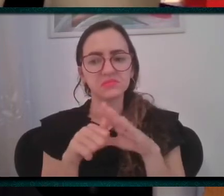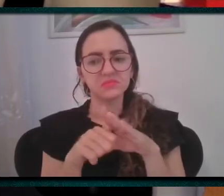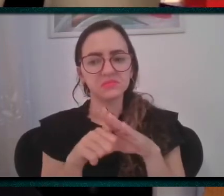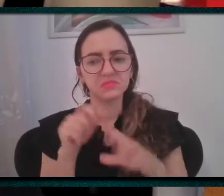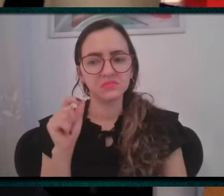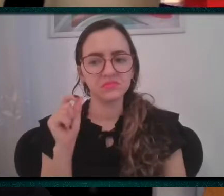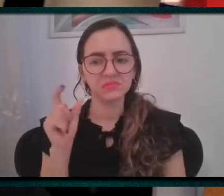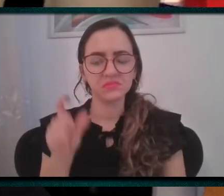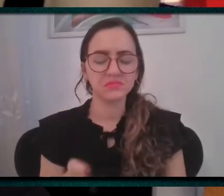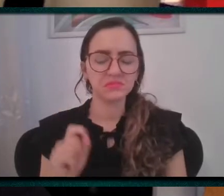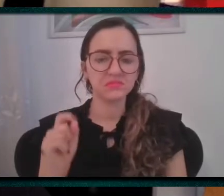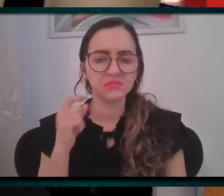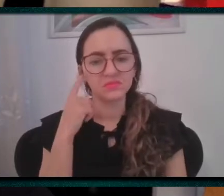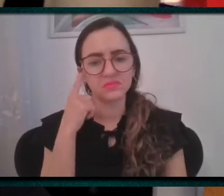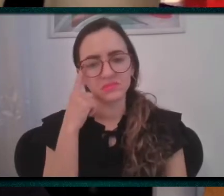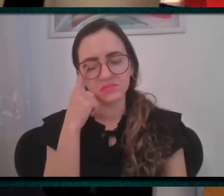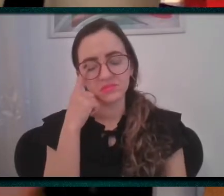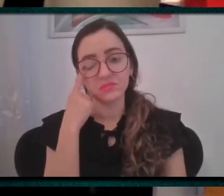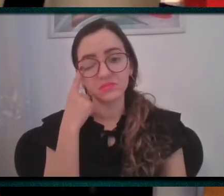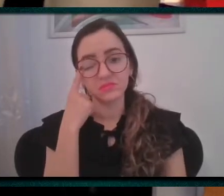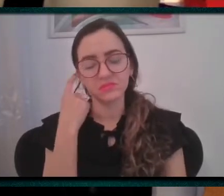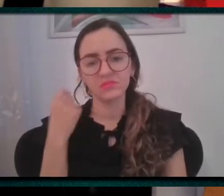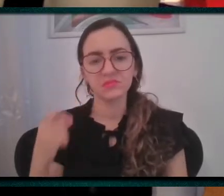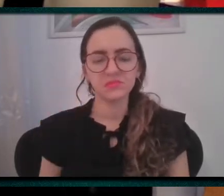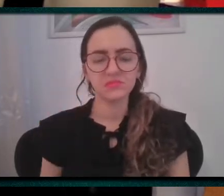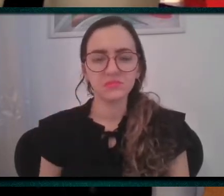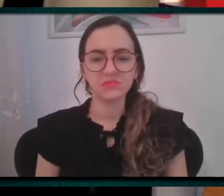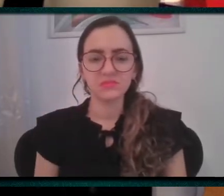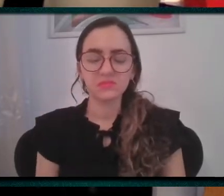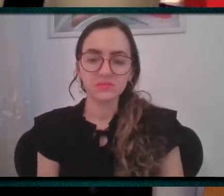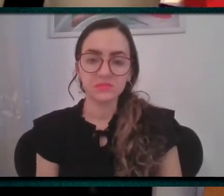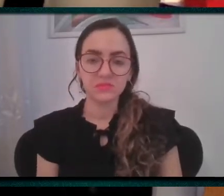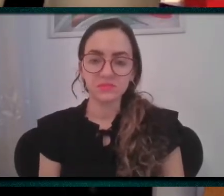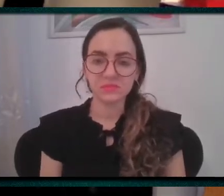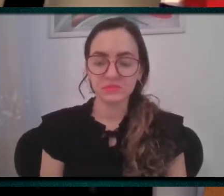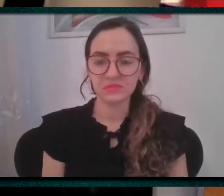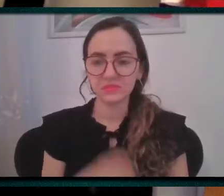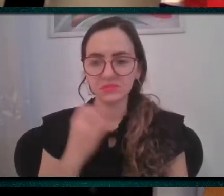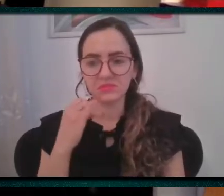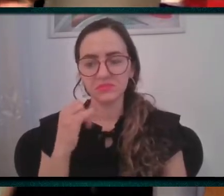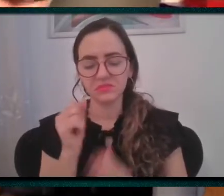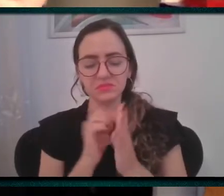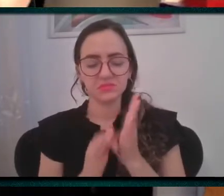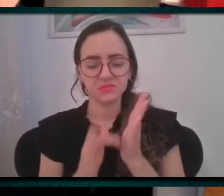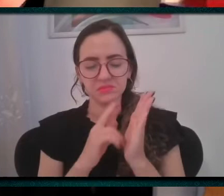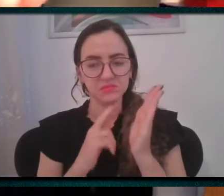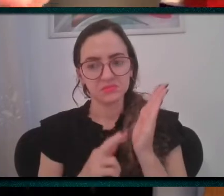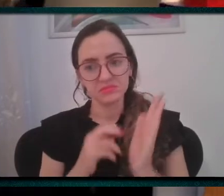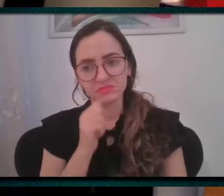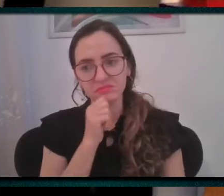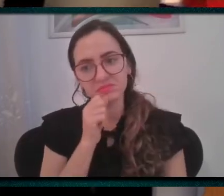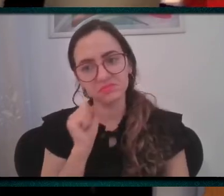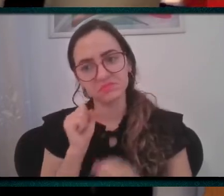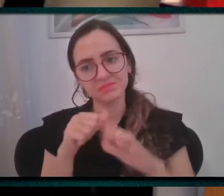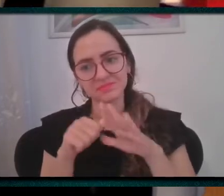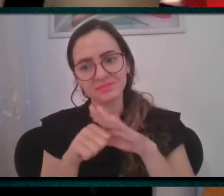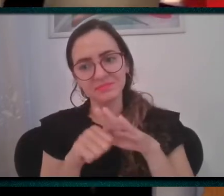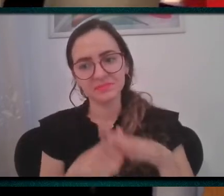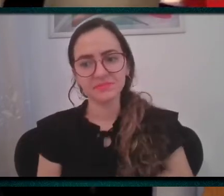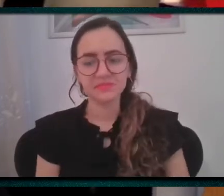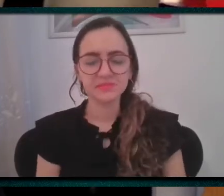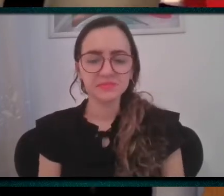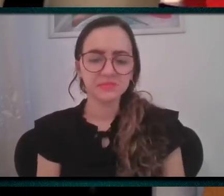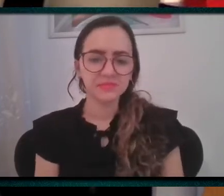a princípio, para ter alguém de recuperação, gente, é só não ter feito as atividades. Aí não posso fazer muito mais por isso, não.